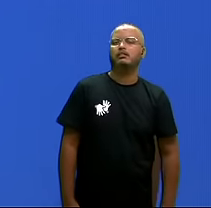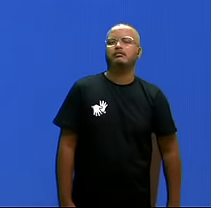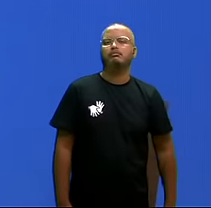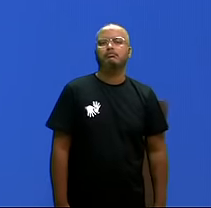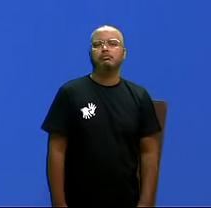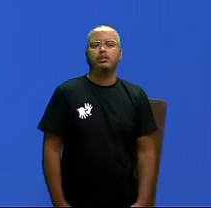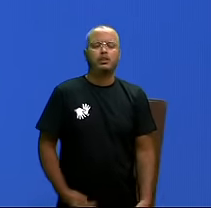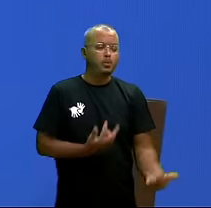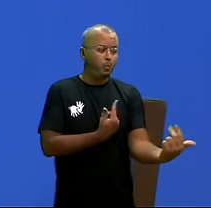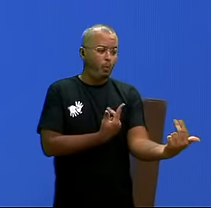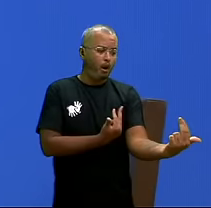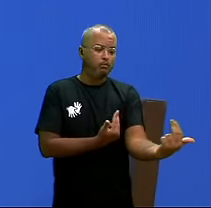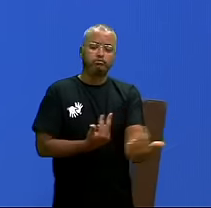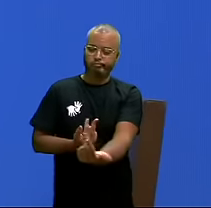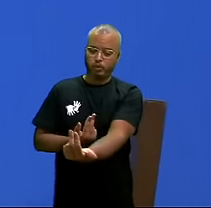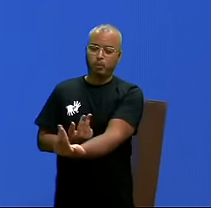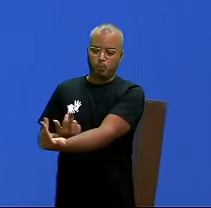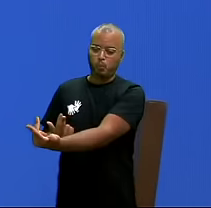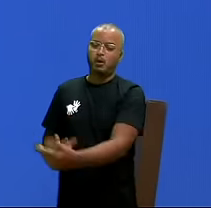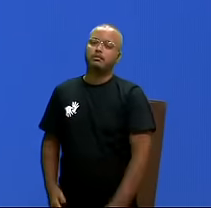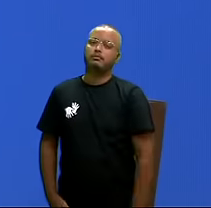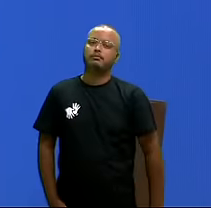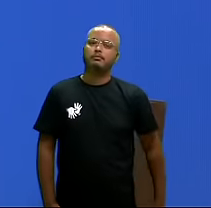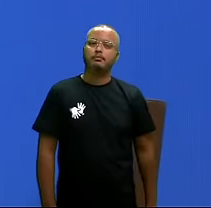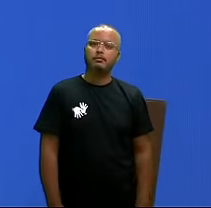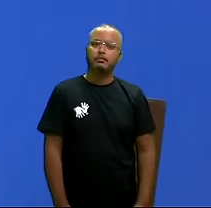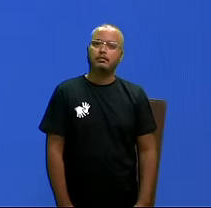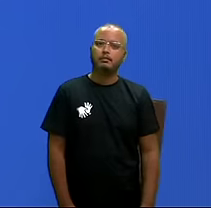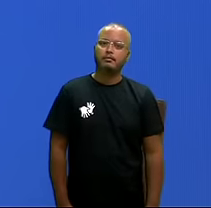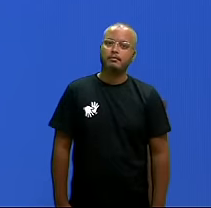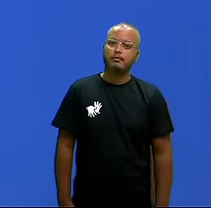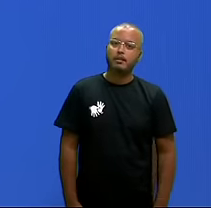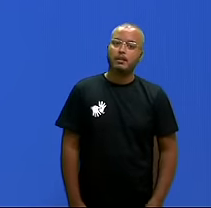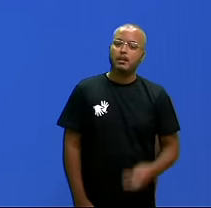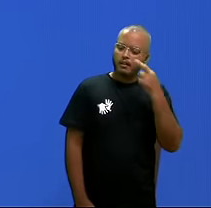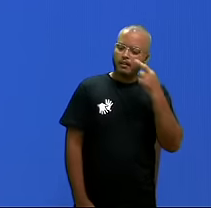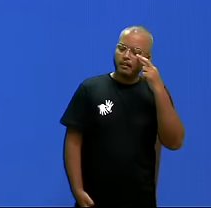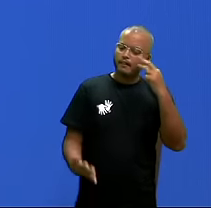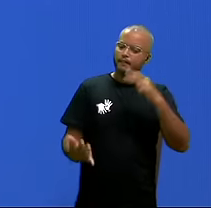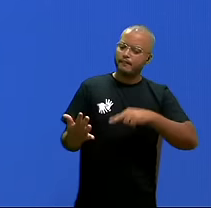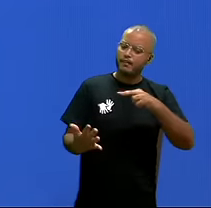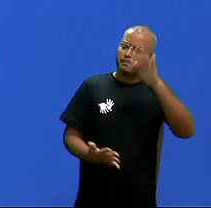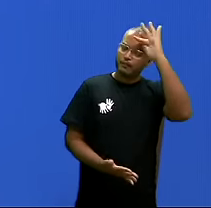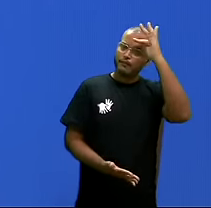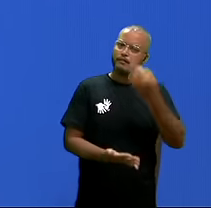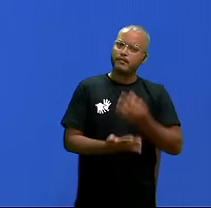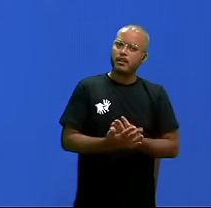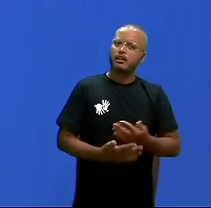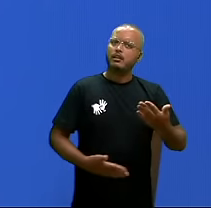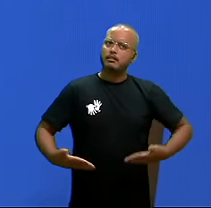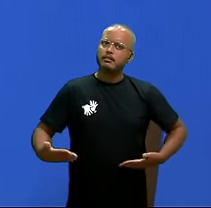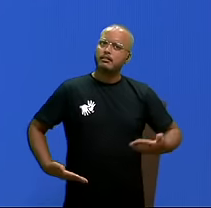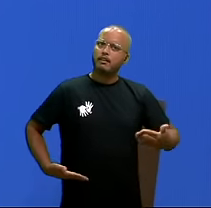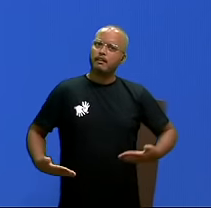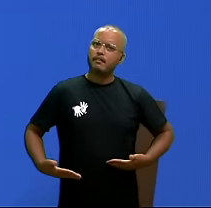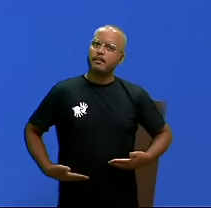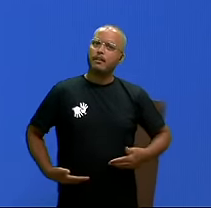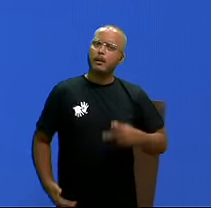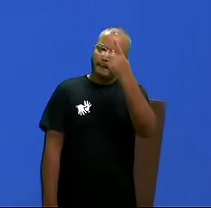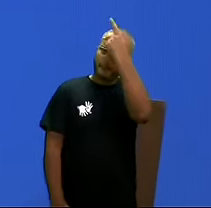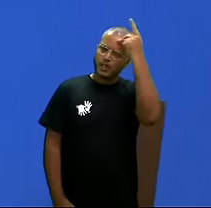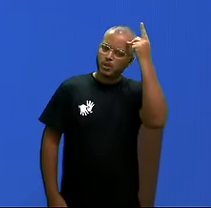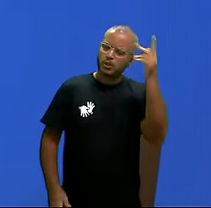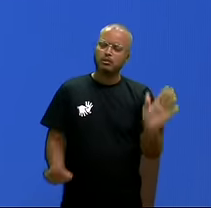gente. Que te alimenta de fé. Você encontrar pessoas num lugar como esse, servir com gente que te encoraja a avançar e